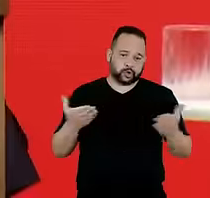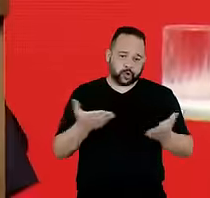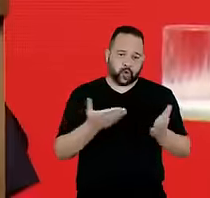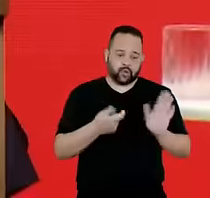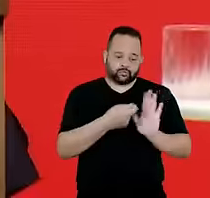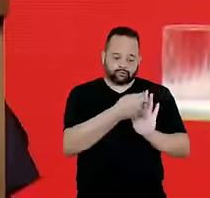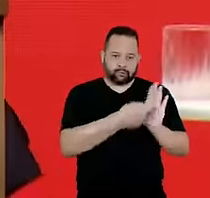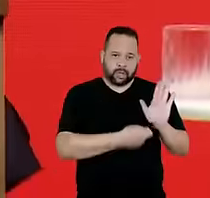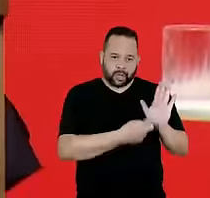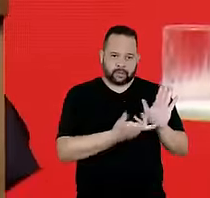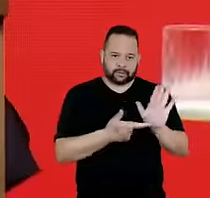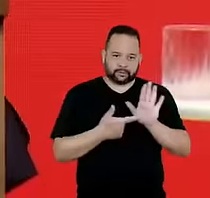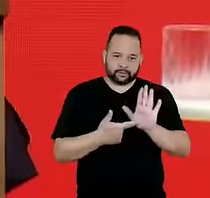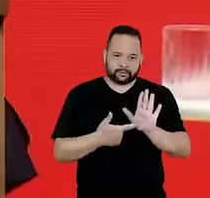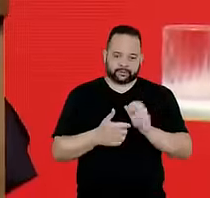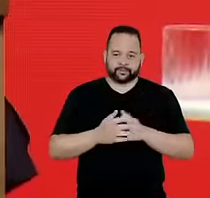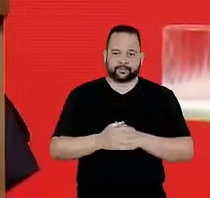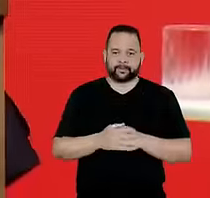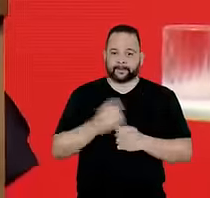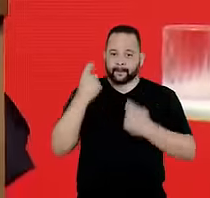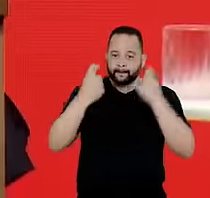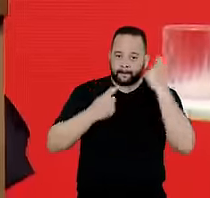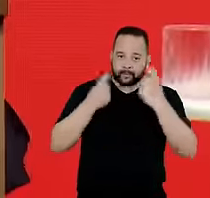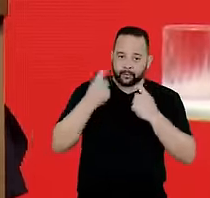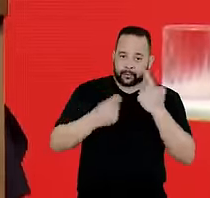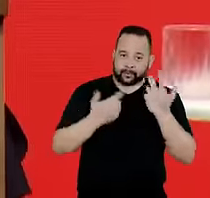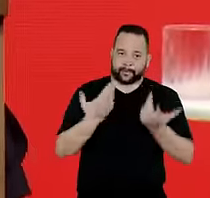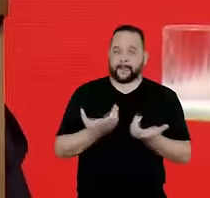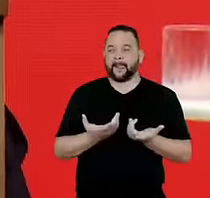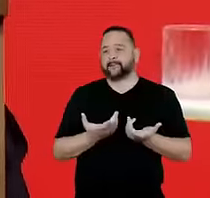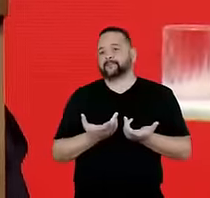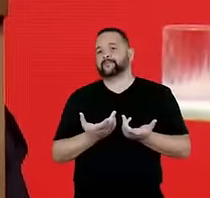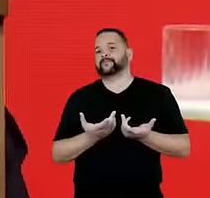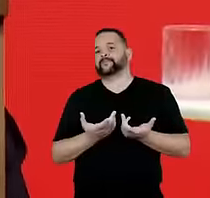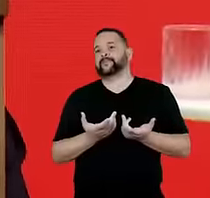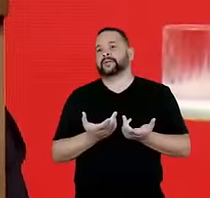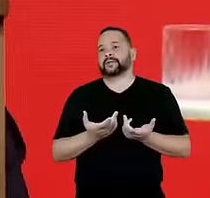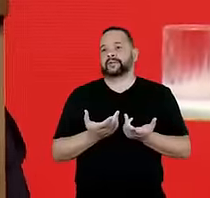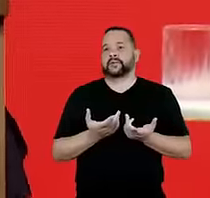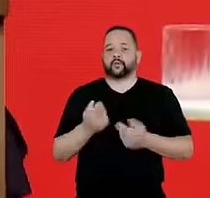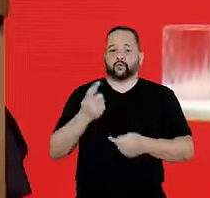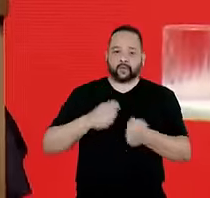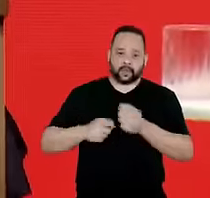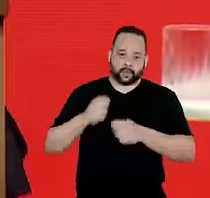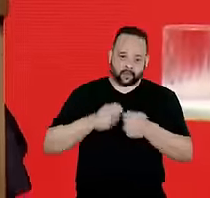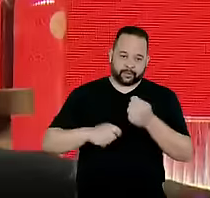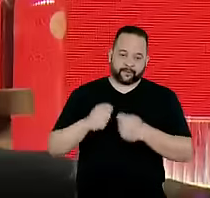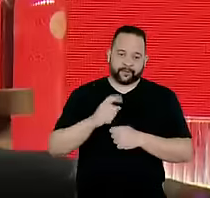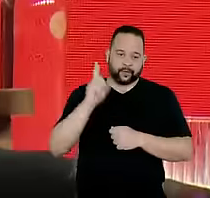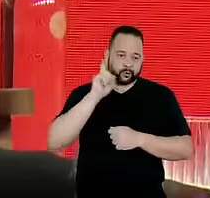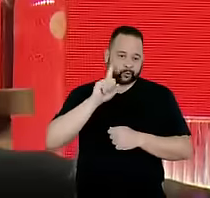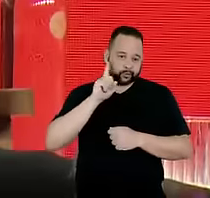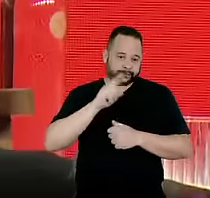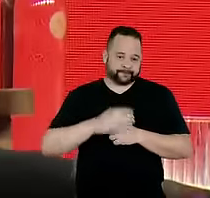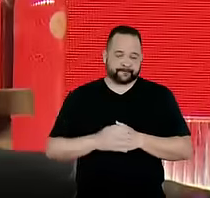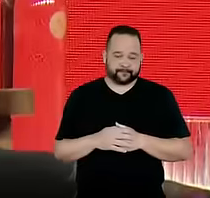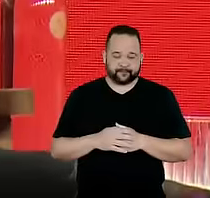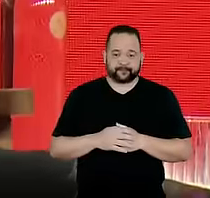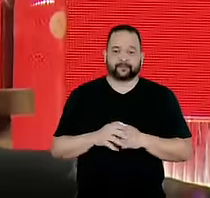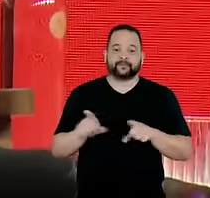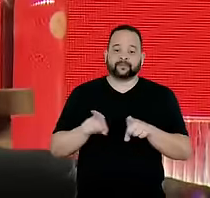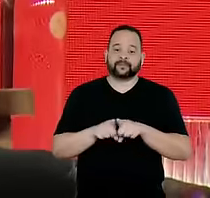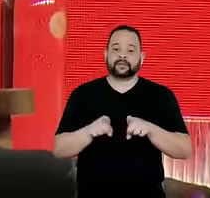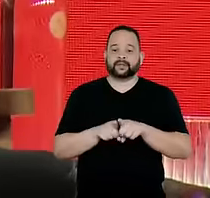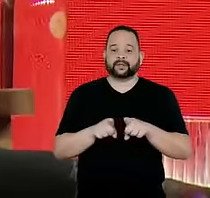tá preocupado com o fato do Tesouro americano precisa captar mais de dois TR de Dólares nos próximos 12 meses de outro lado a gente tem o Fed